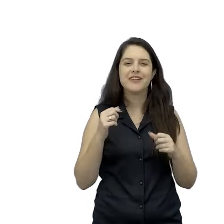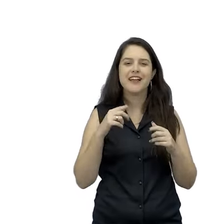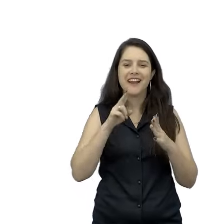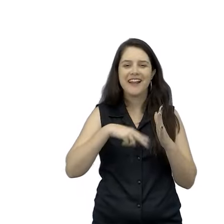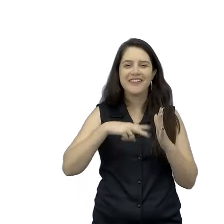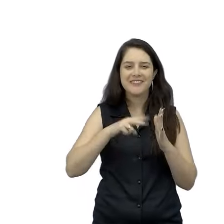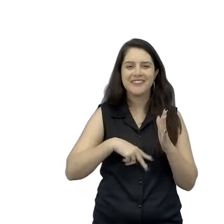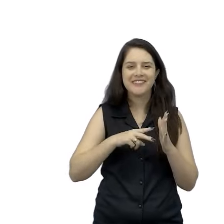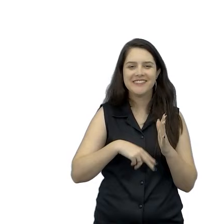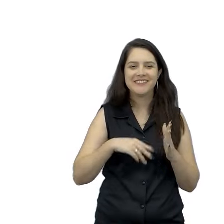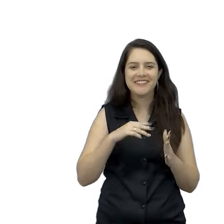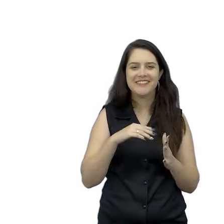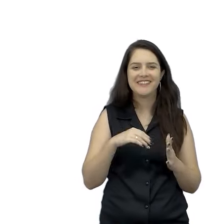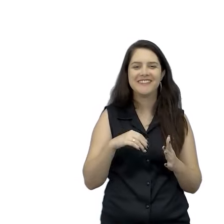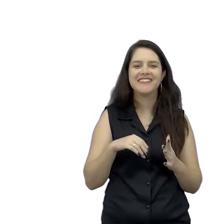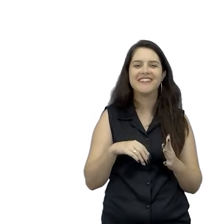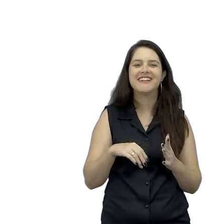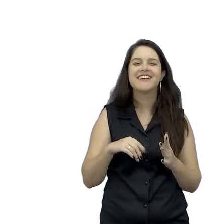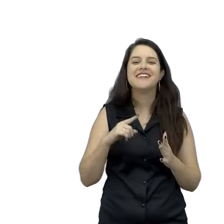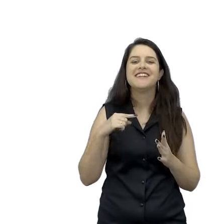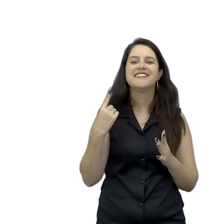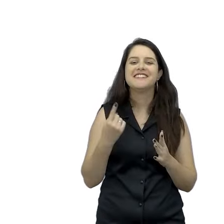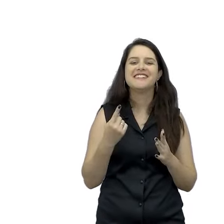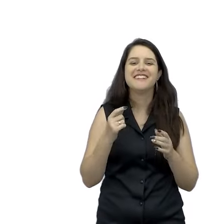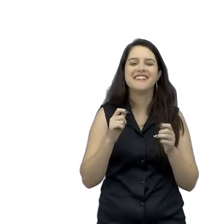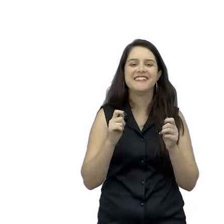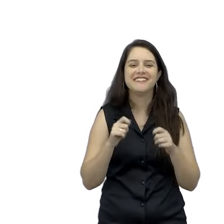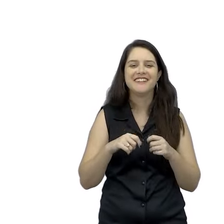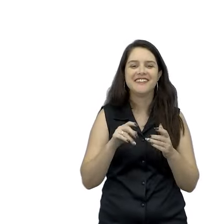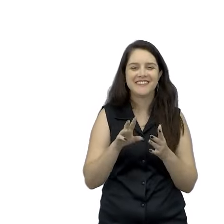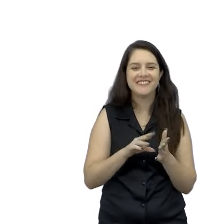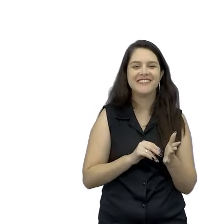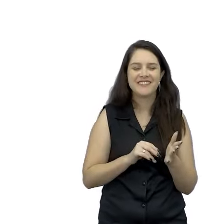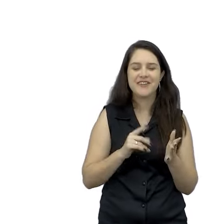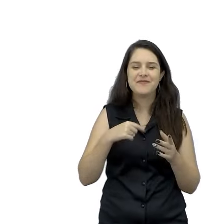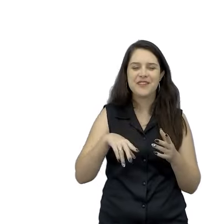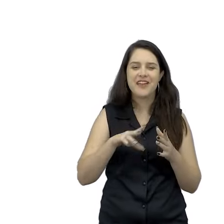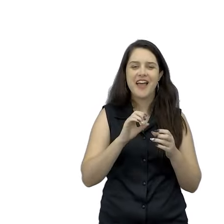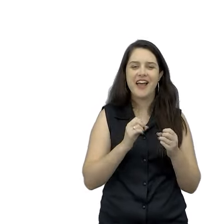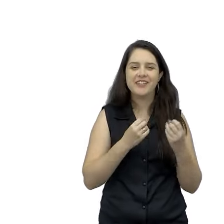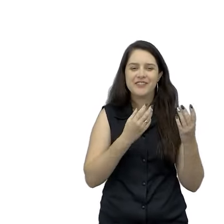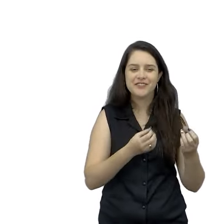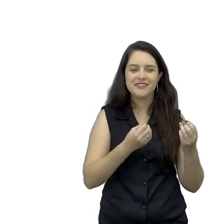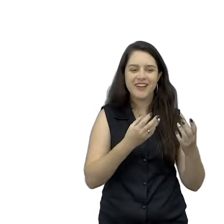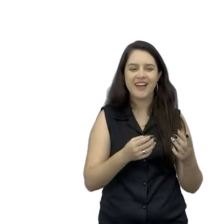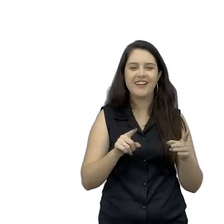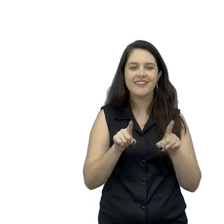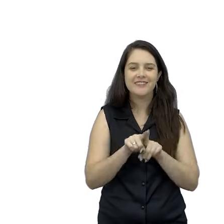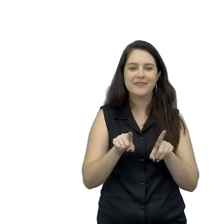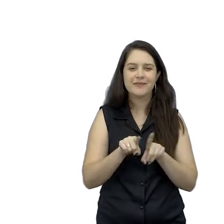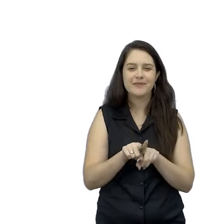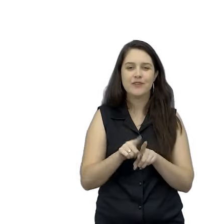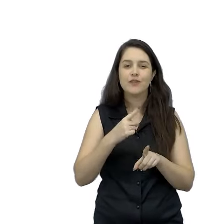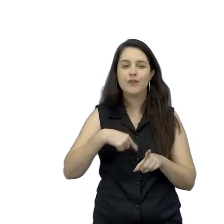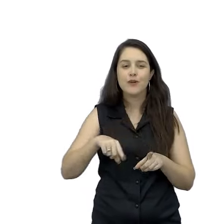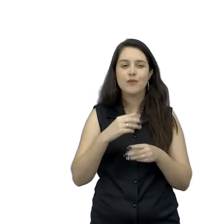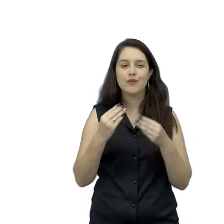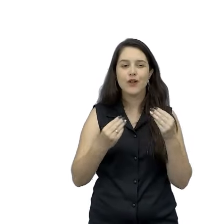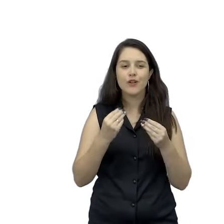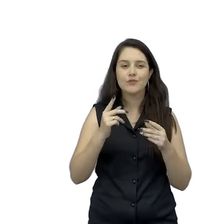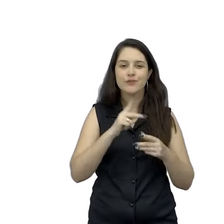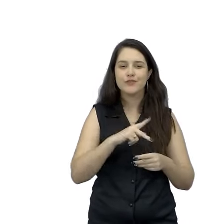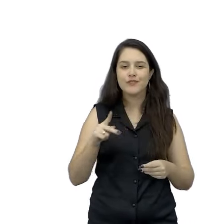É o resultado dessa interação, dessas informações que foram ativadas, e quem que ativa isso? Somos nós, professores,